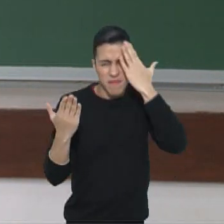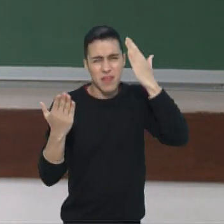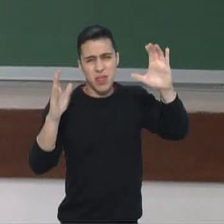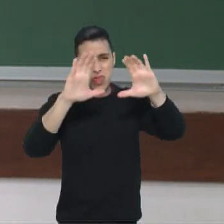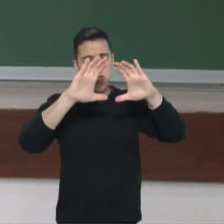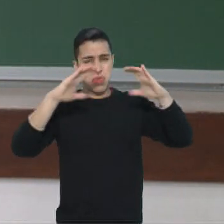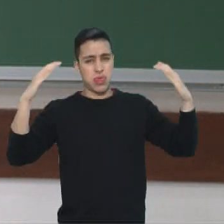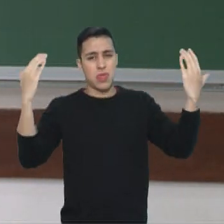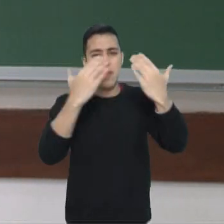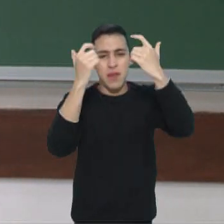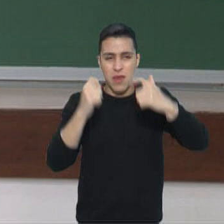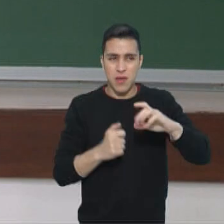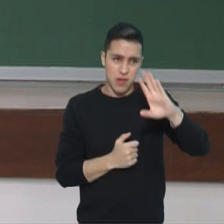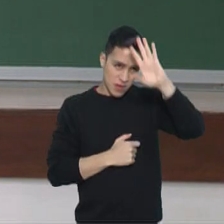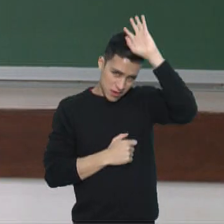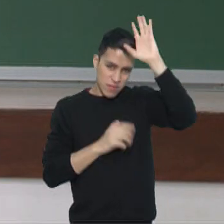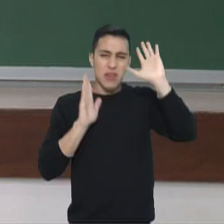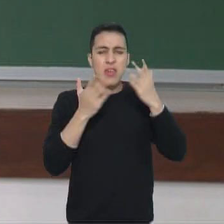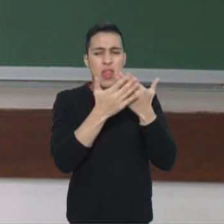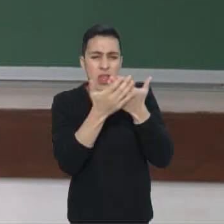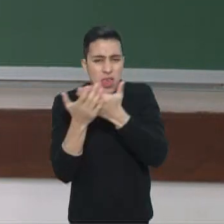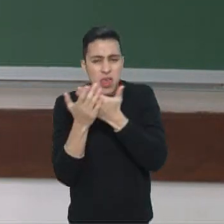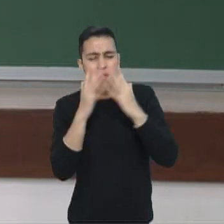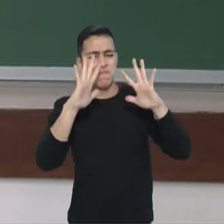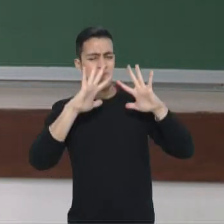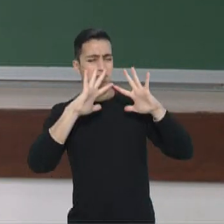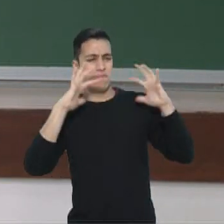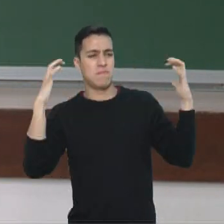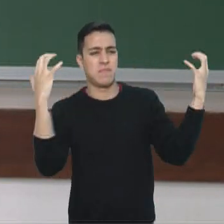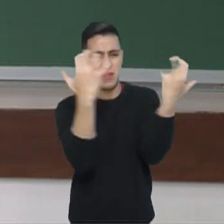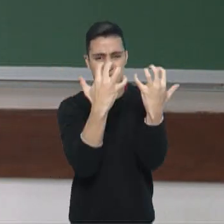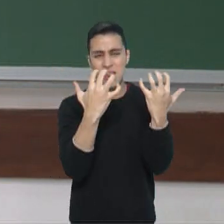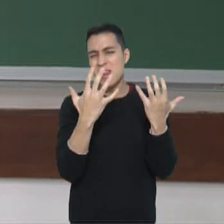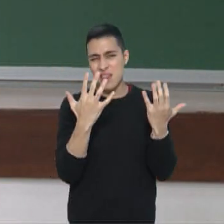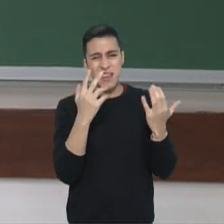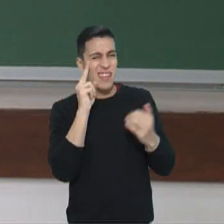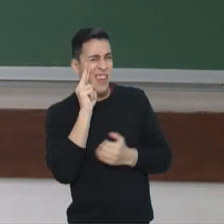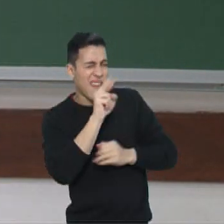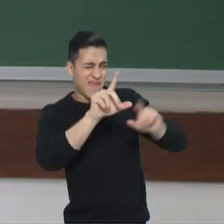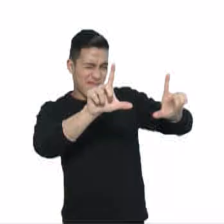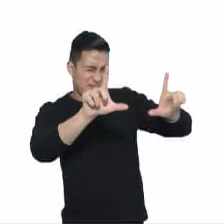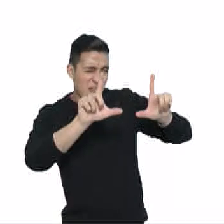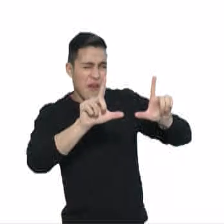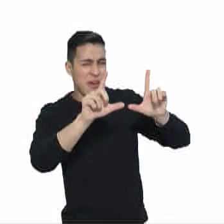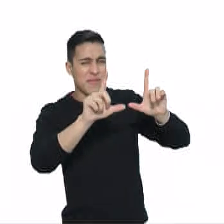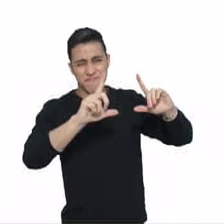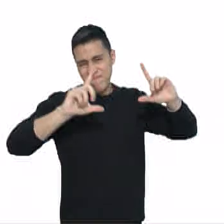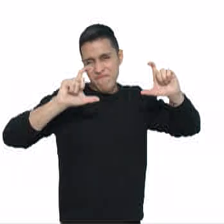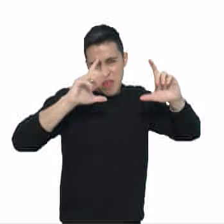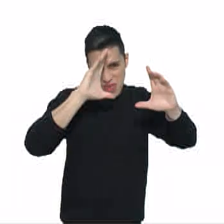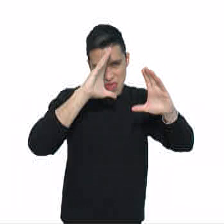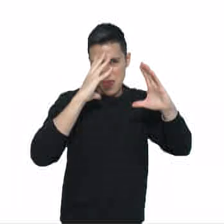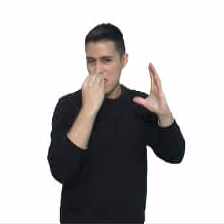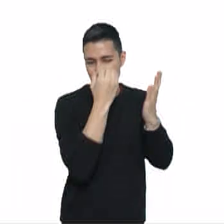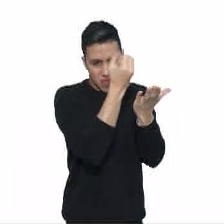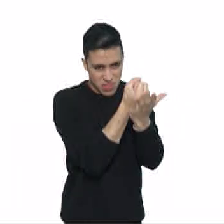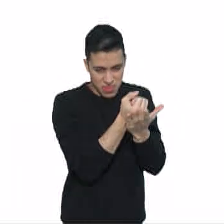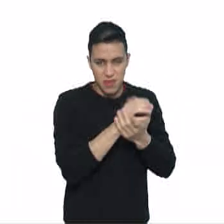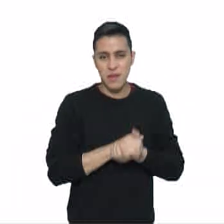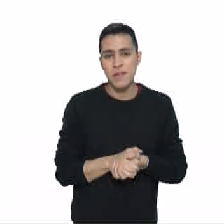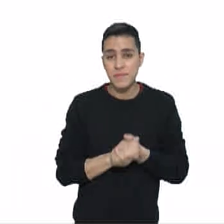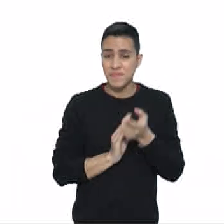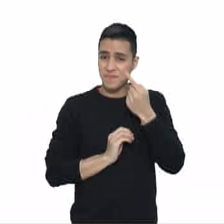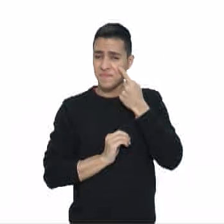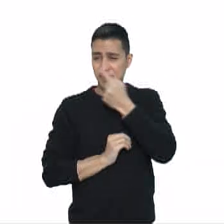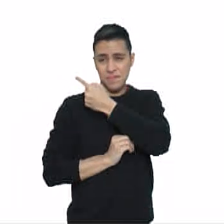já vimos também na aula sobre o Império Romano algumas imagens do Coliseu, certo? Possuíam geralmente uma arena oval rodeada